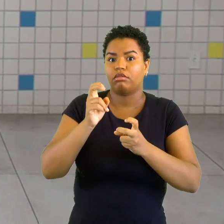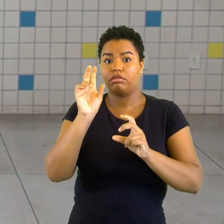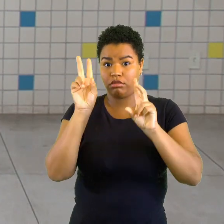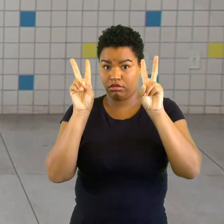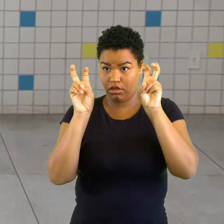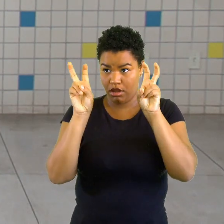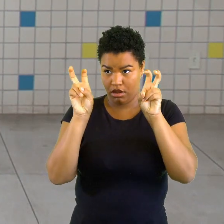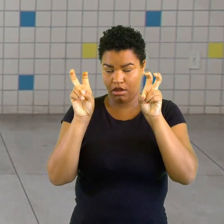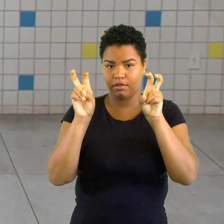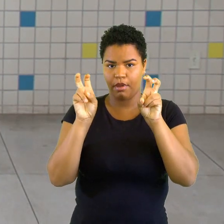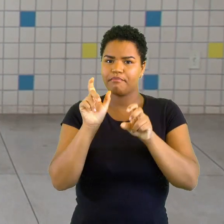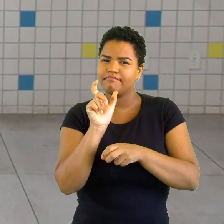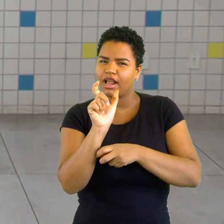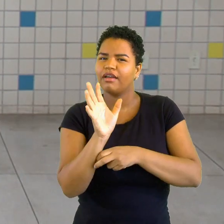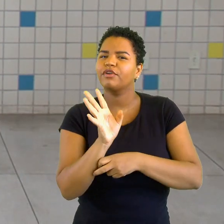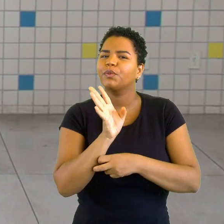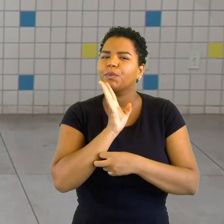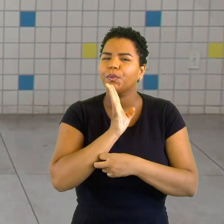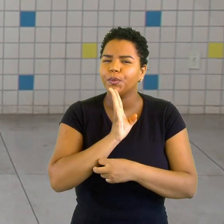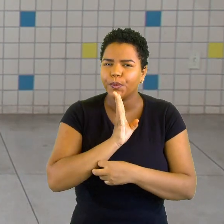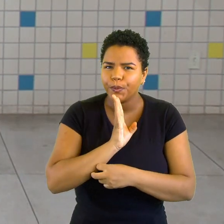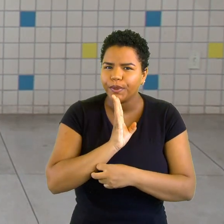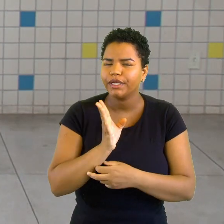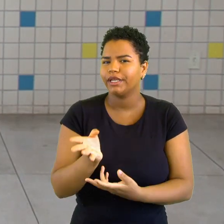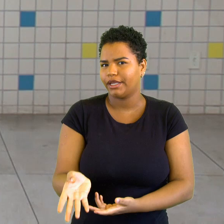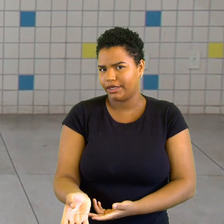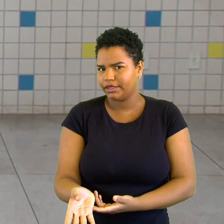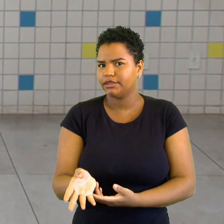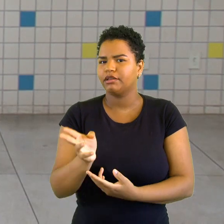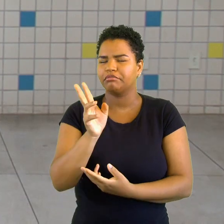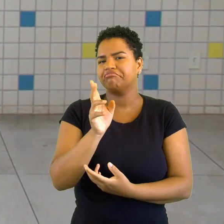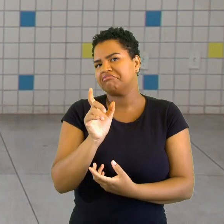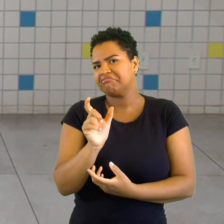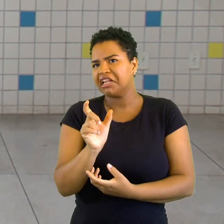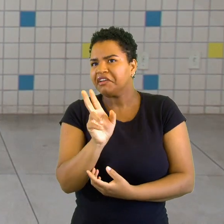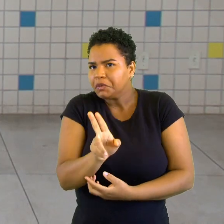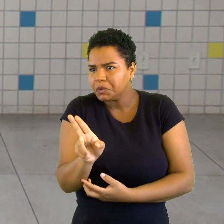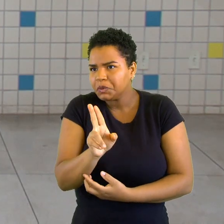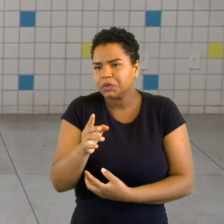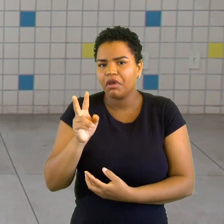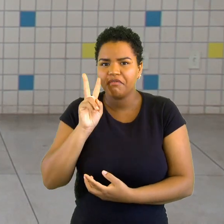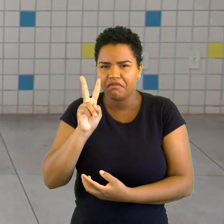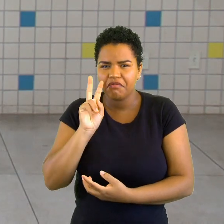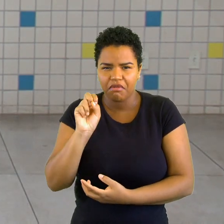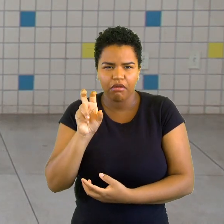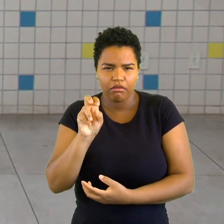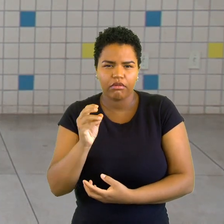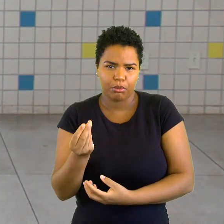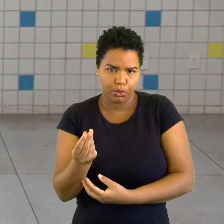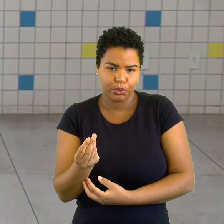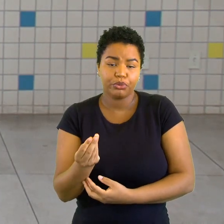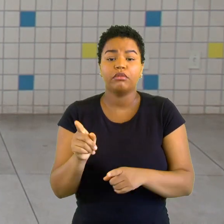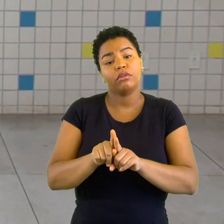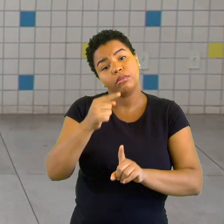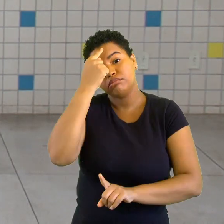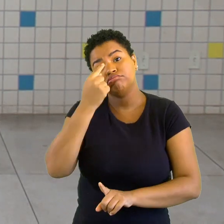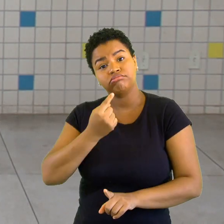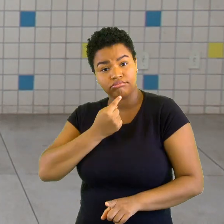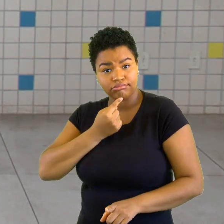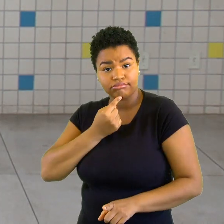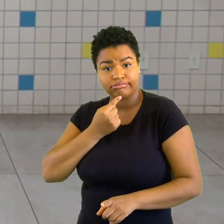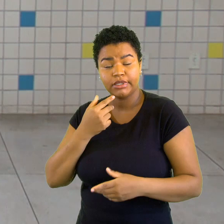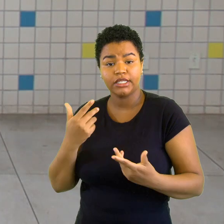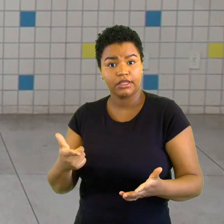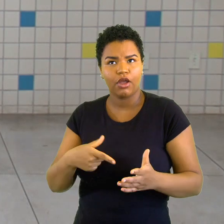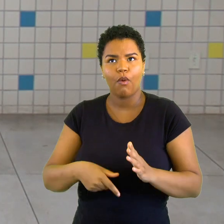palavras ali de fácil conhecimento, ali que são palavras mais usuais que a gente costuma ver, e as imagens. Ou seja, eu previ